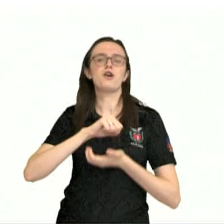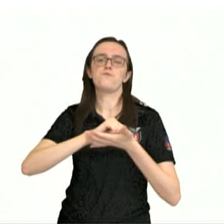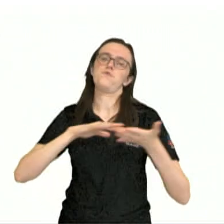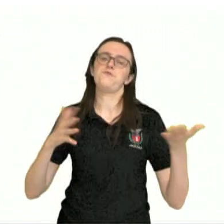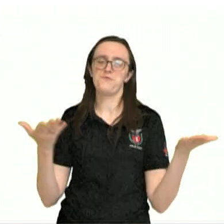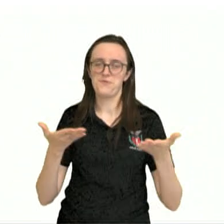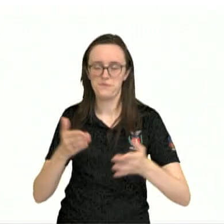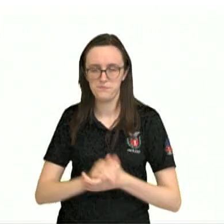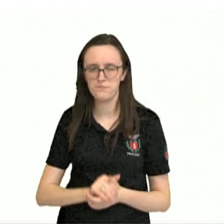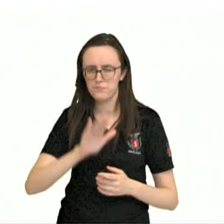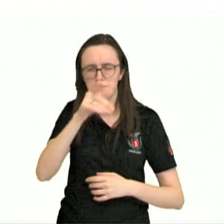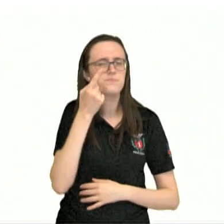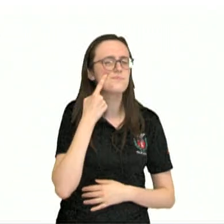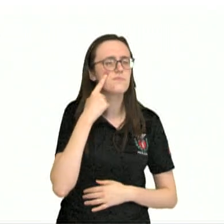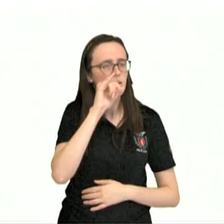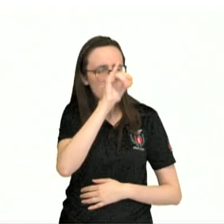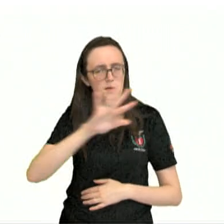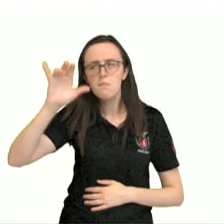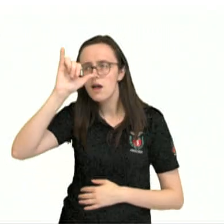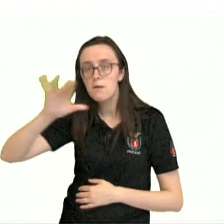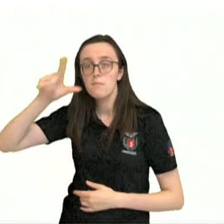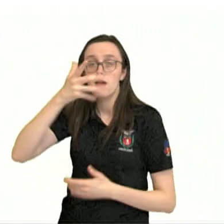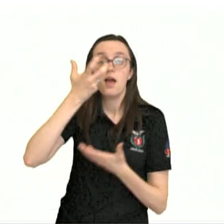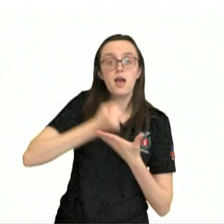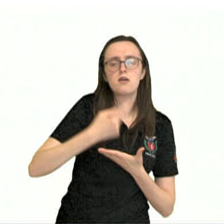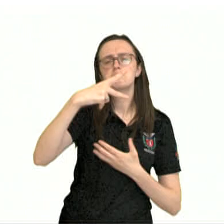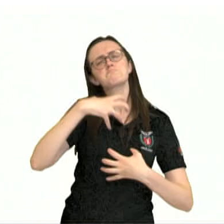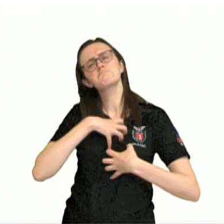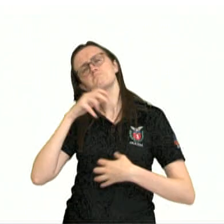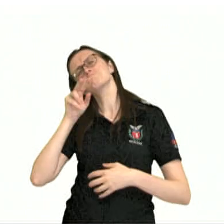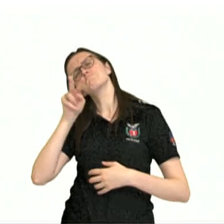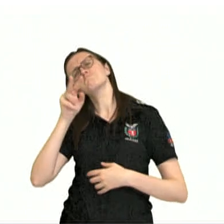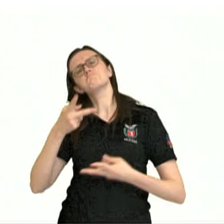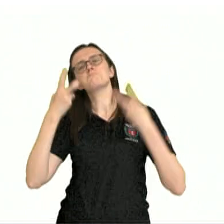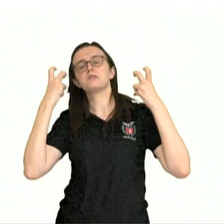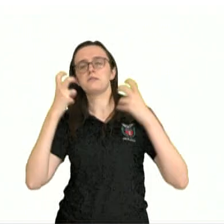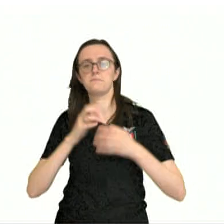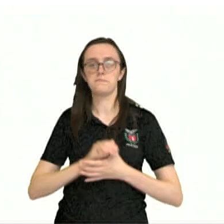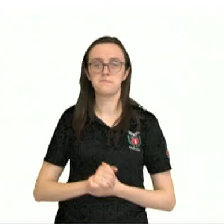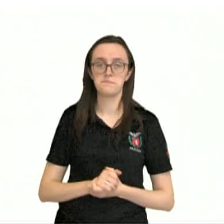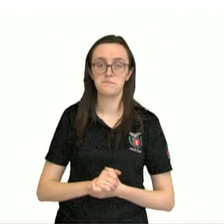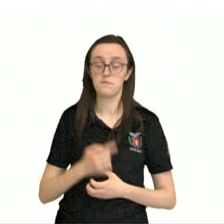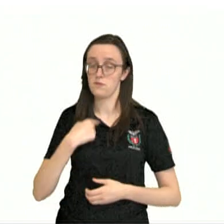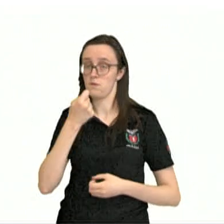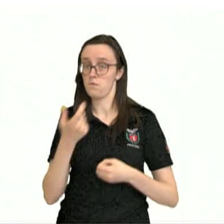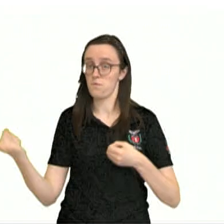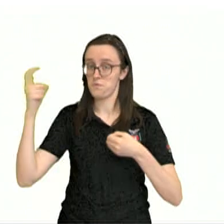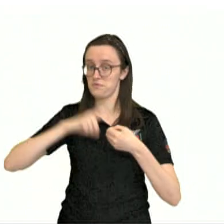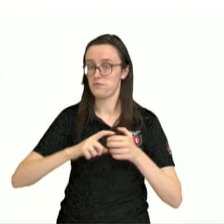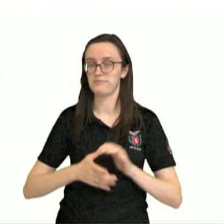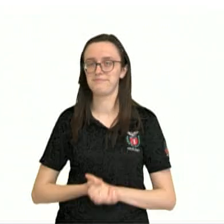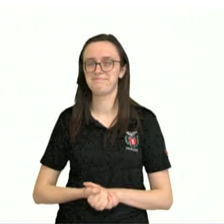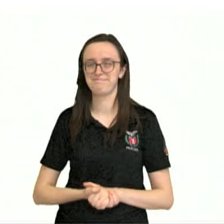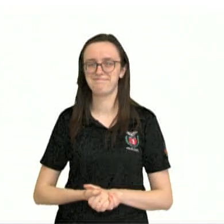exercício? Observem as imagens e registrem suas impressões sobre ela. Eu já volto.